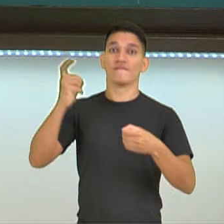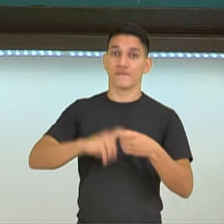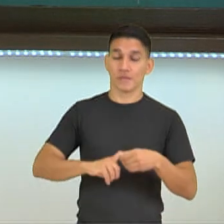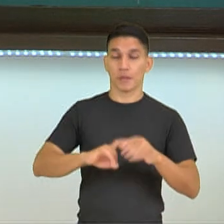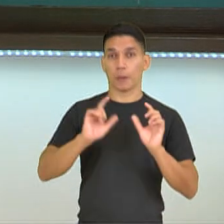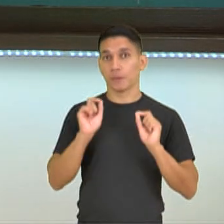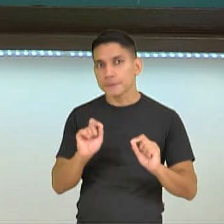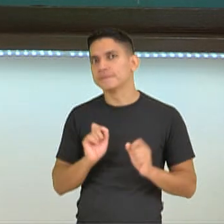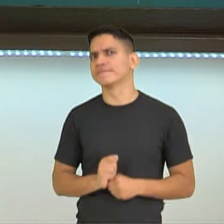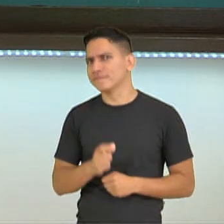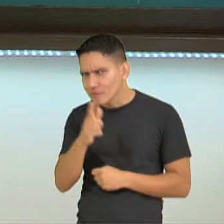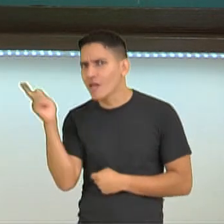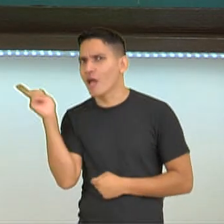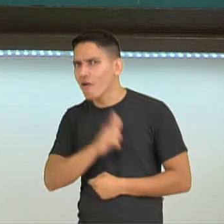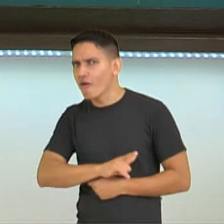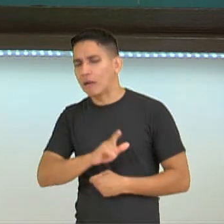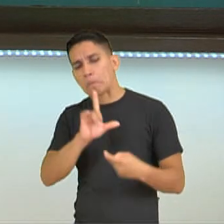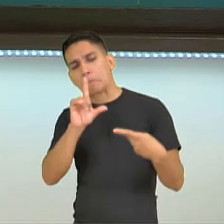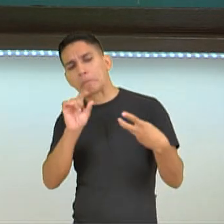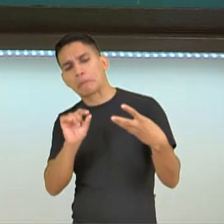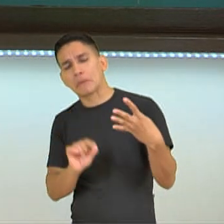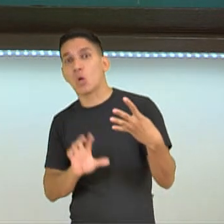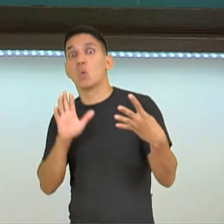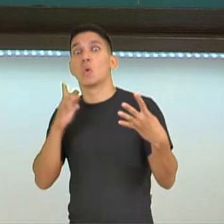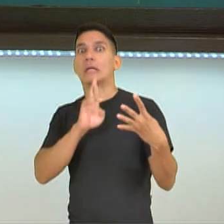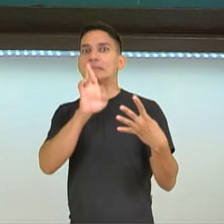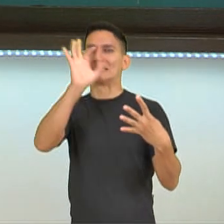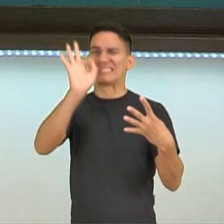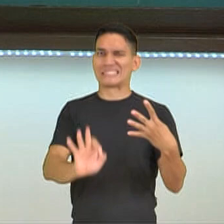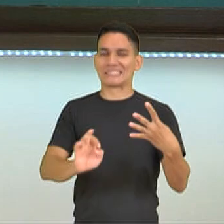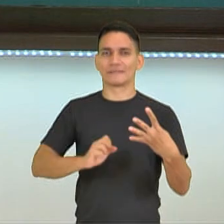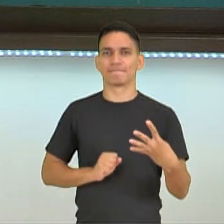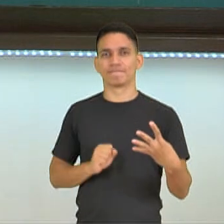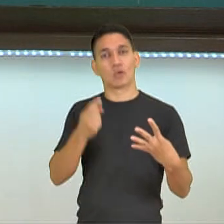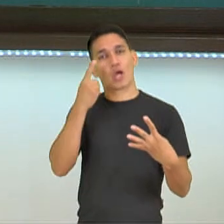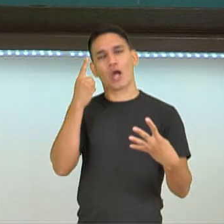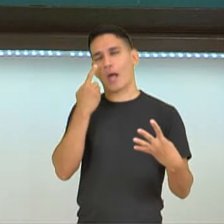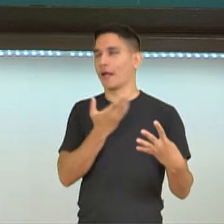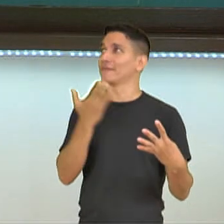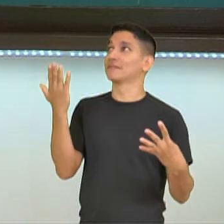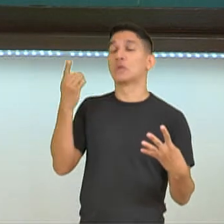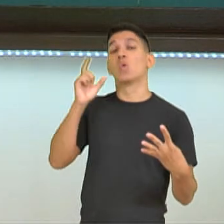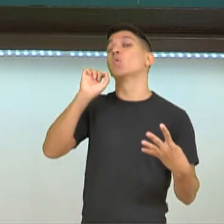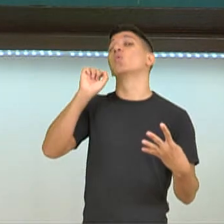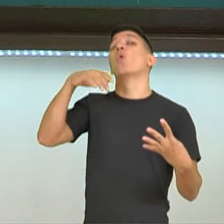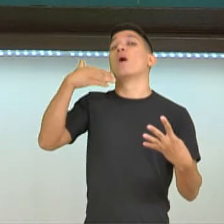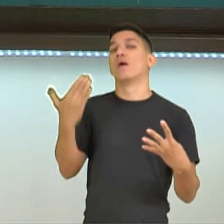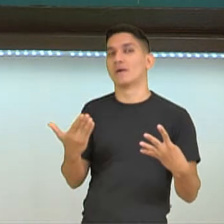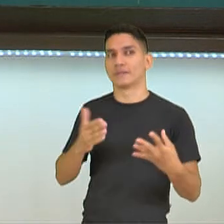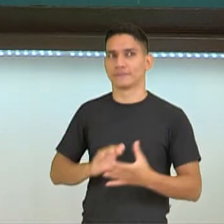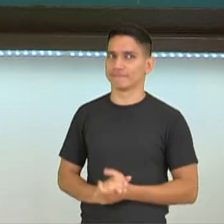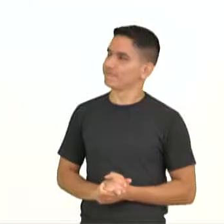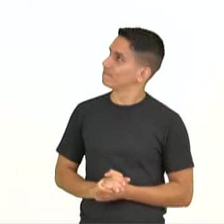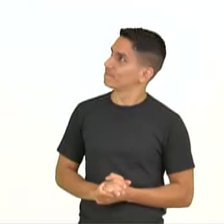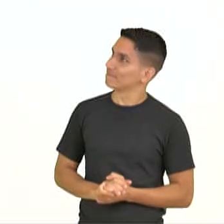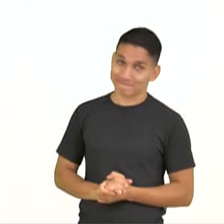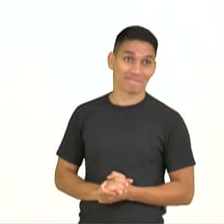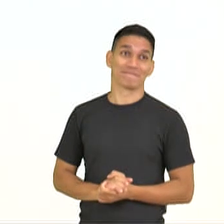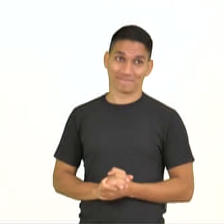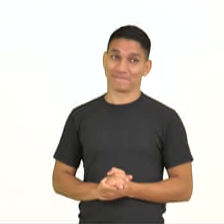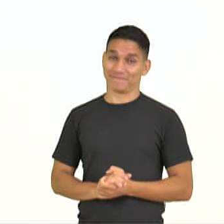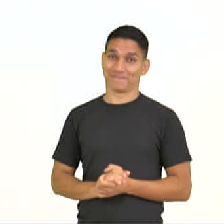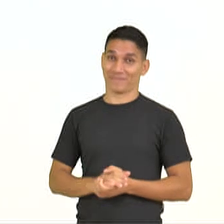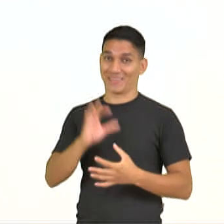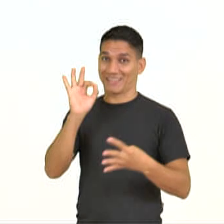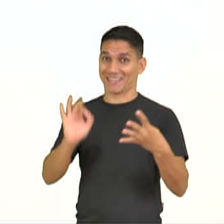Voltamos. E aí, você conseguiu identificar a resposta correta? Vem comigo e vamos verificar.